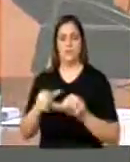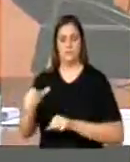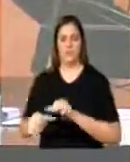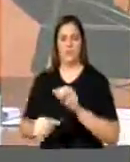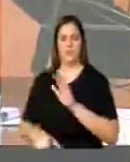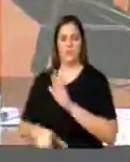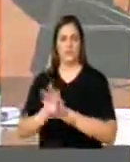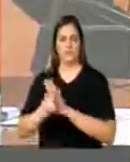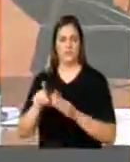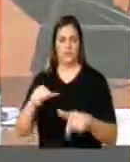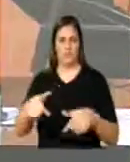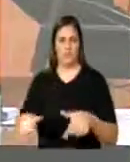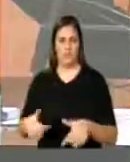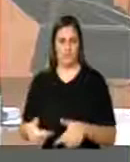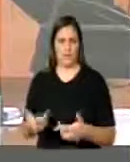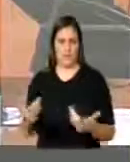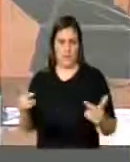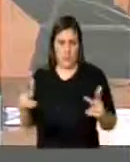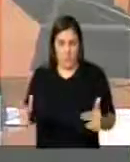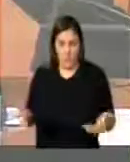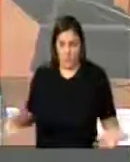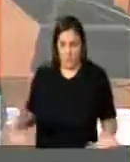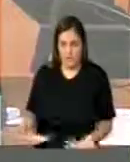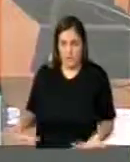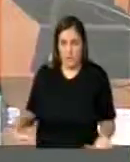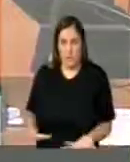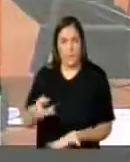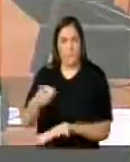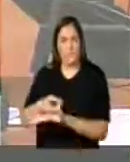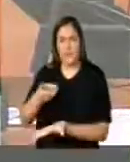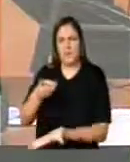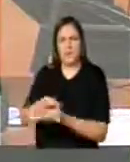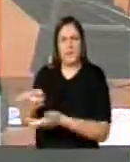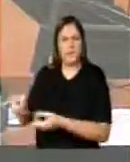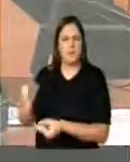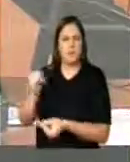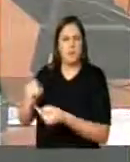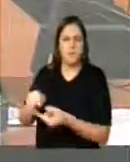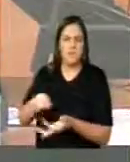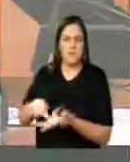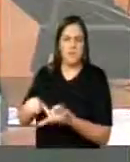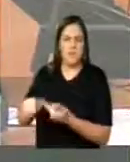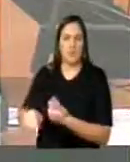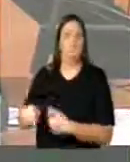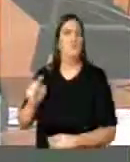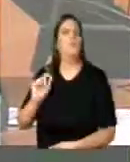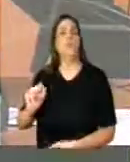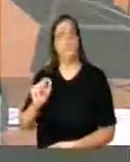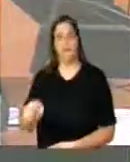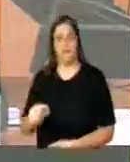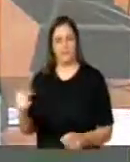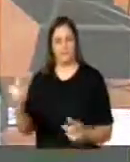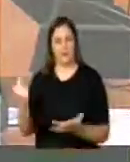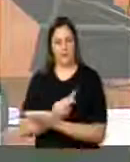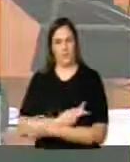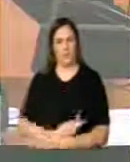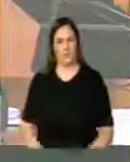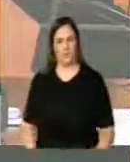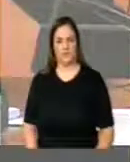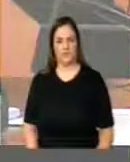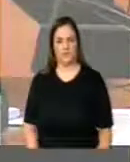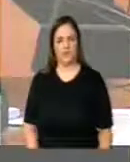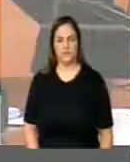por ação legislativa, com este mesmo discurso para gerar o emprego, o substrato que cada país